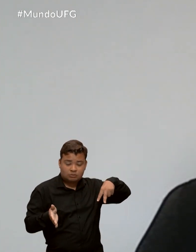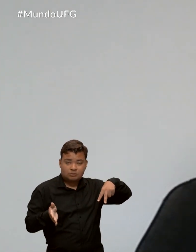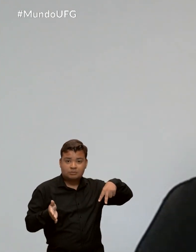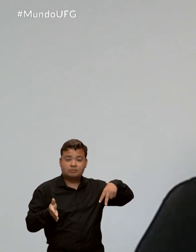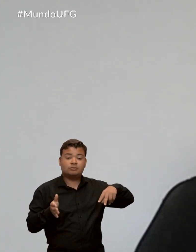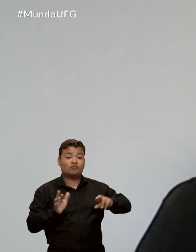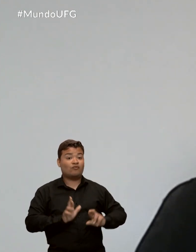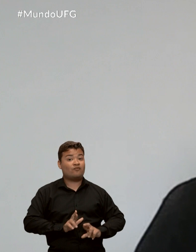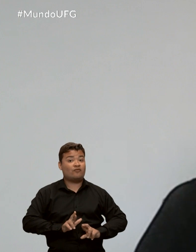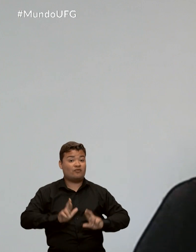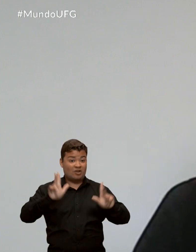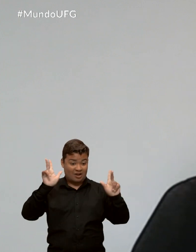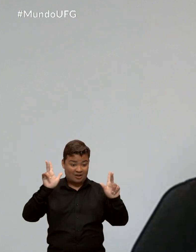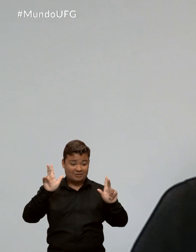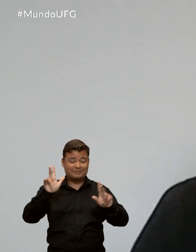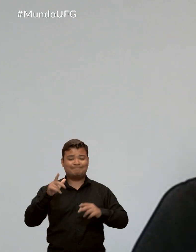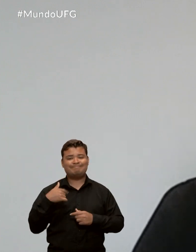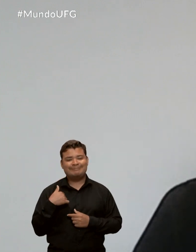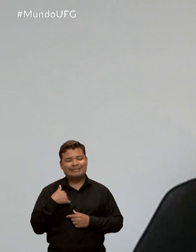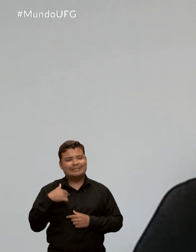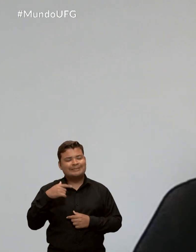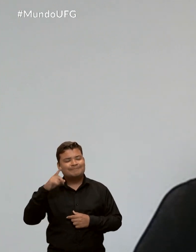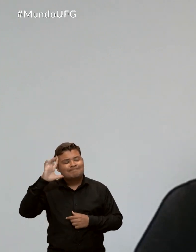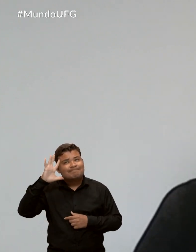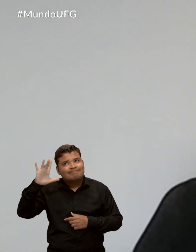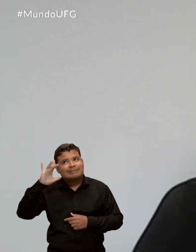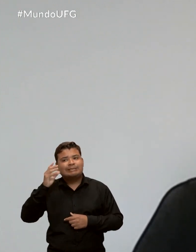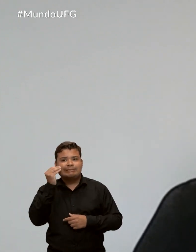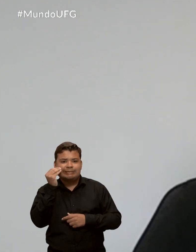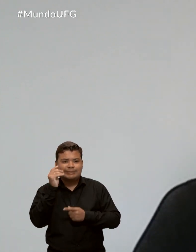né? E então eu fico tentando adaptar